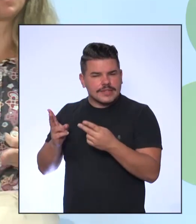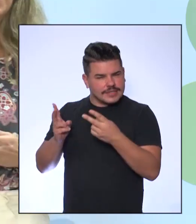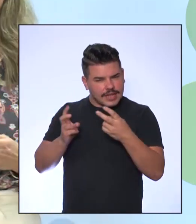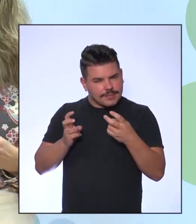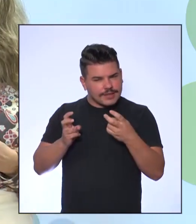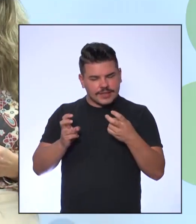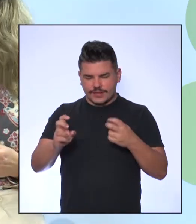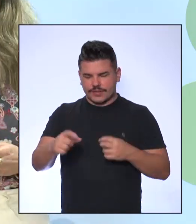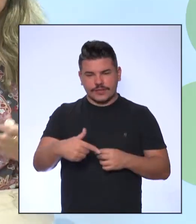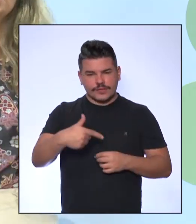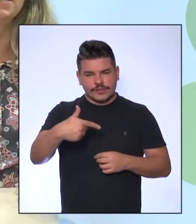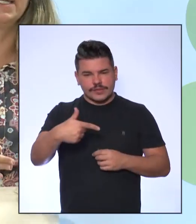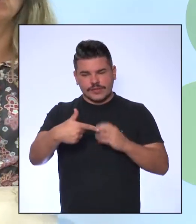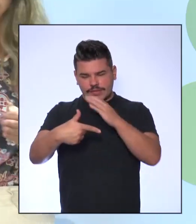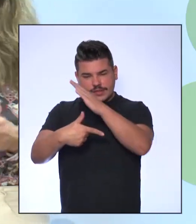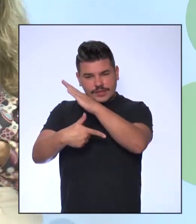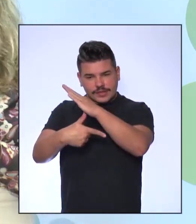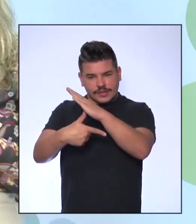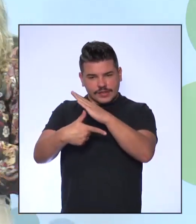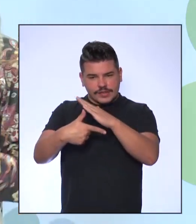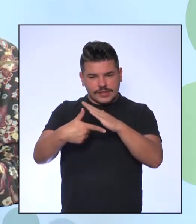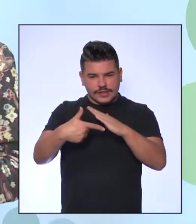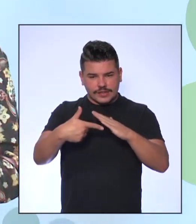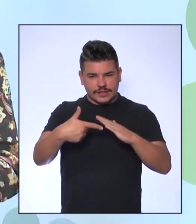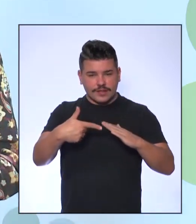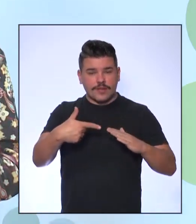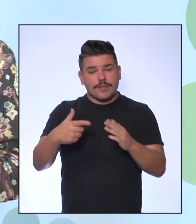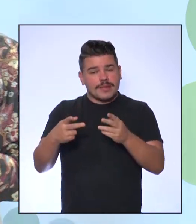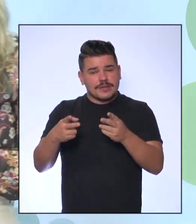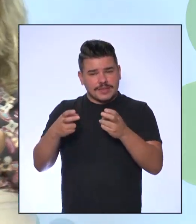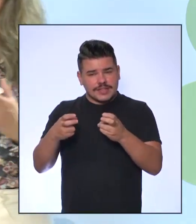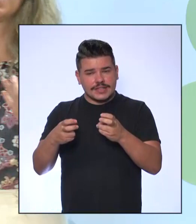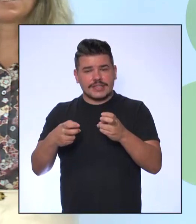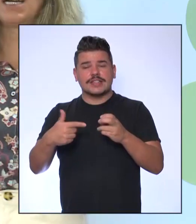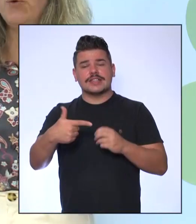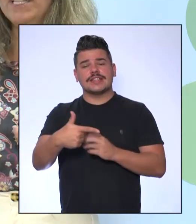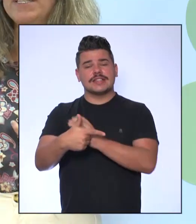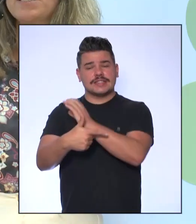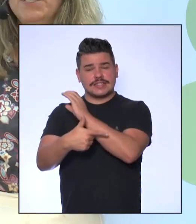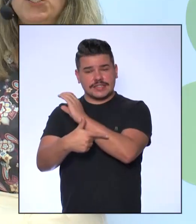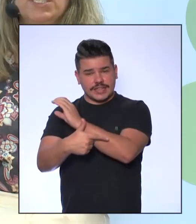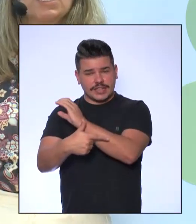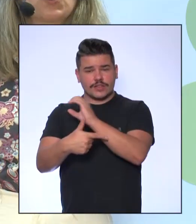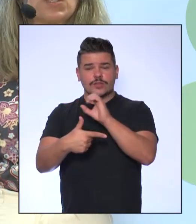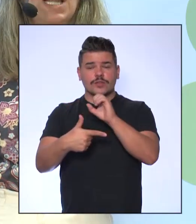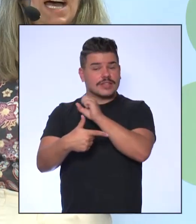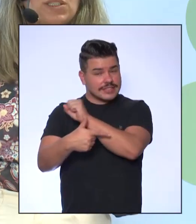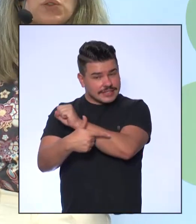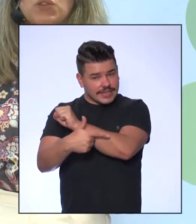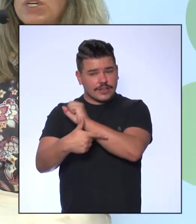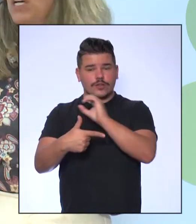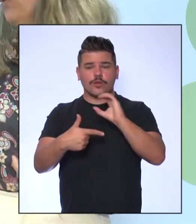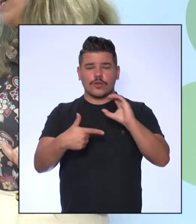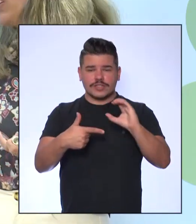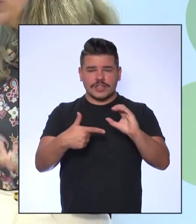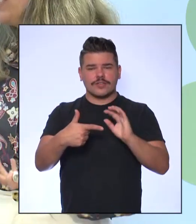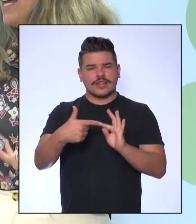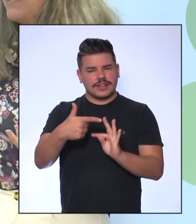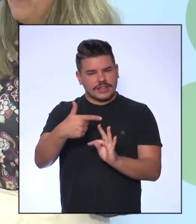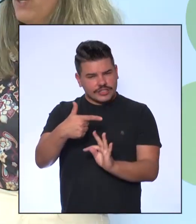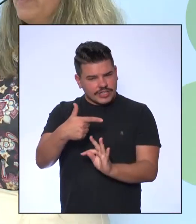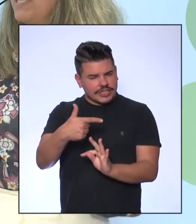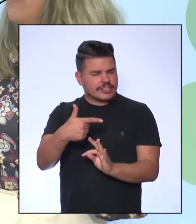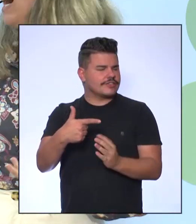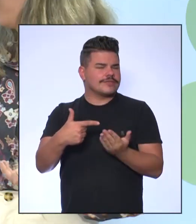gente estabelecer seno, cosseno e tangente, e a relação entre as medidas dos lados, o que a gente